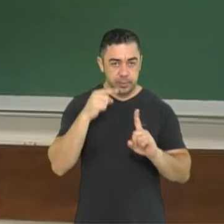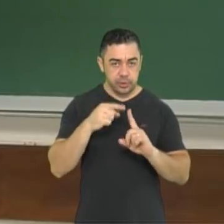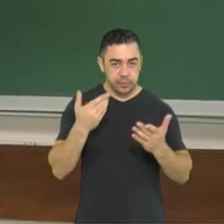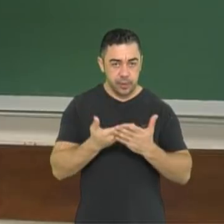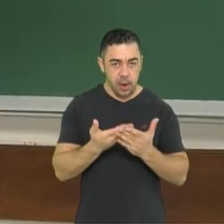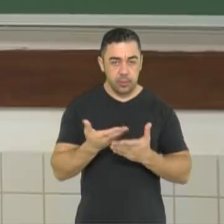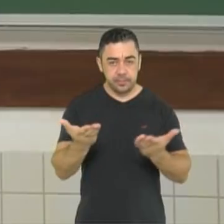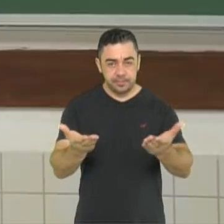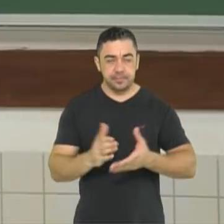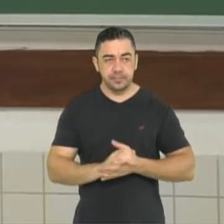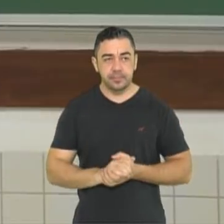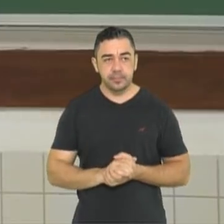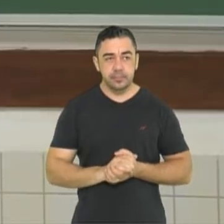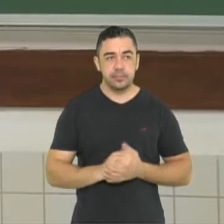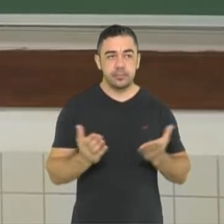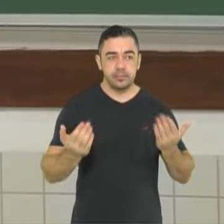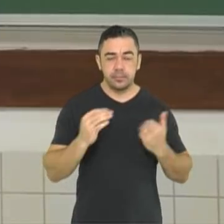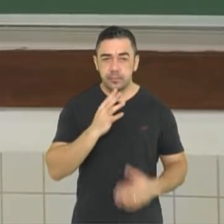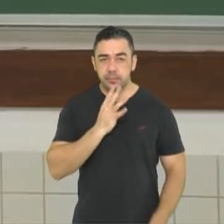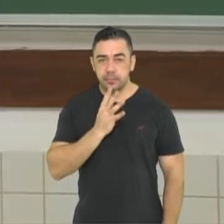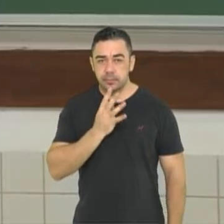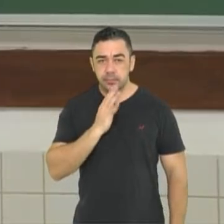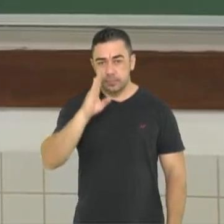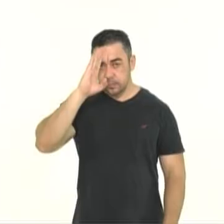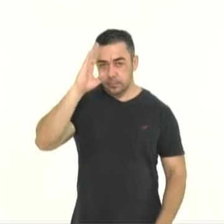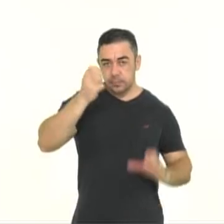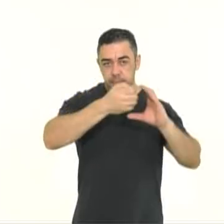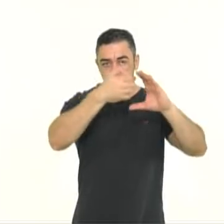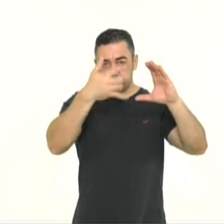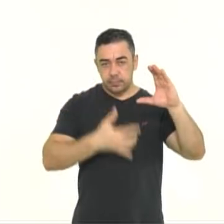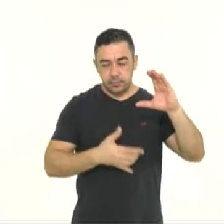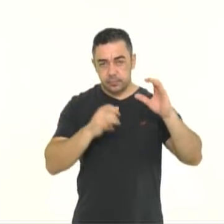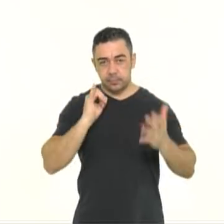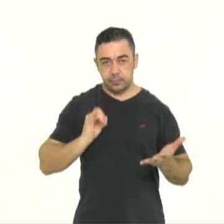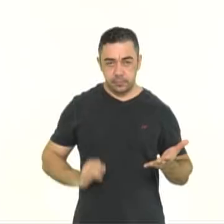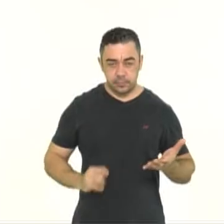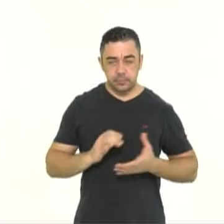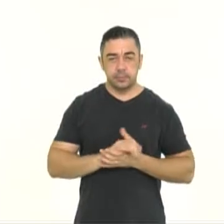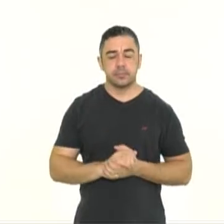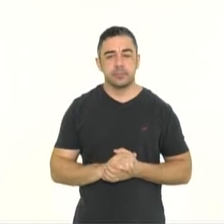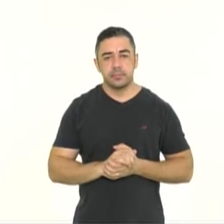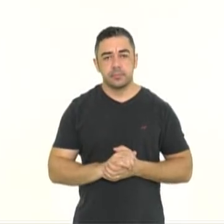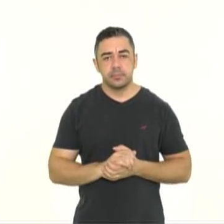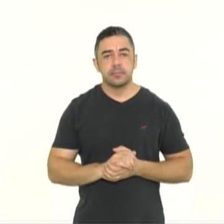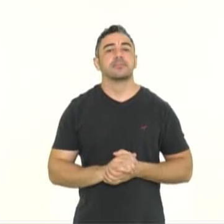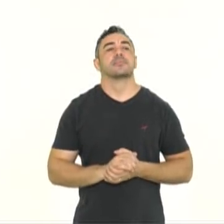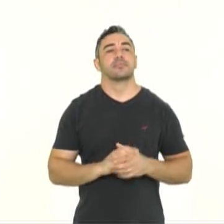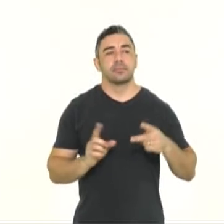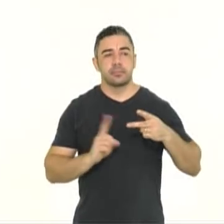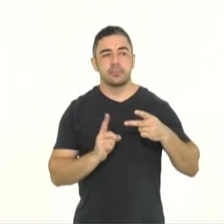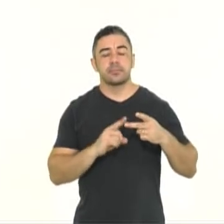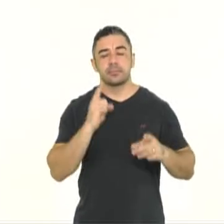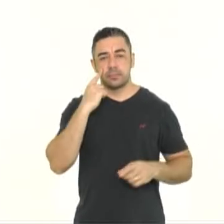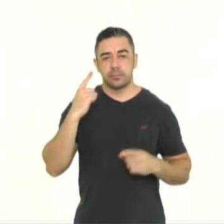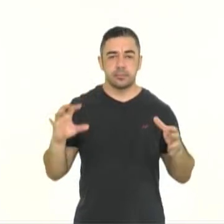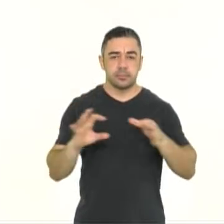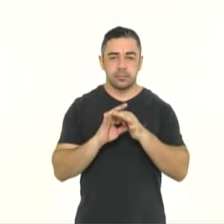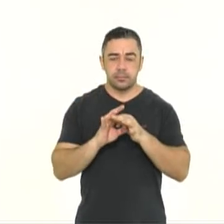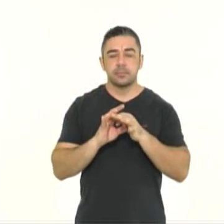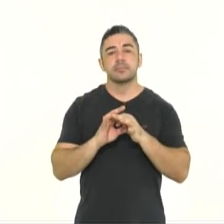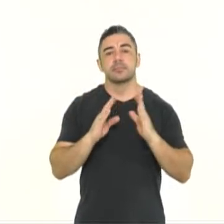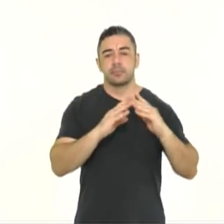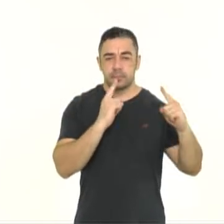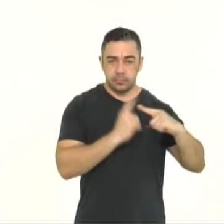aula. Reconhecer as principais características do Império Carolíngio. Reconhecer a aliança entre Igreja e Carlos Magno